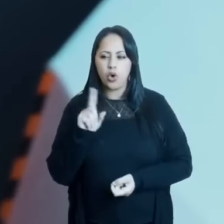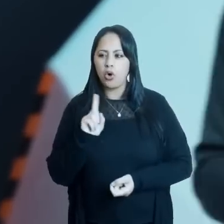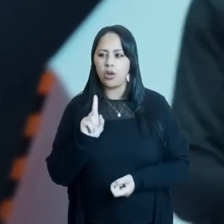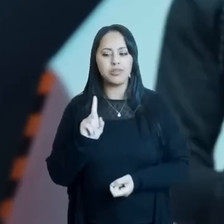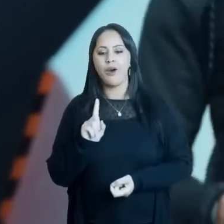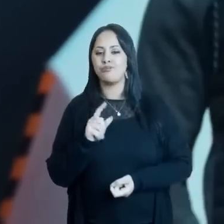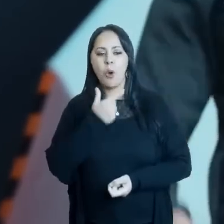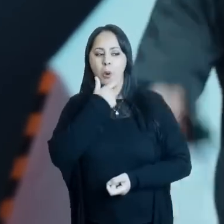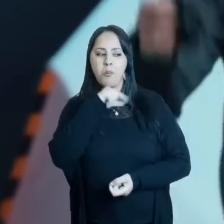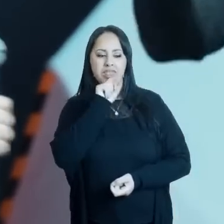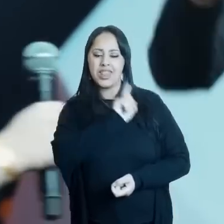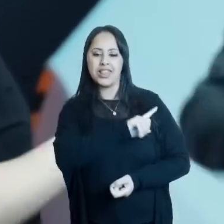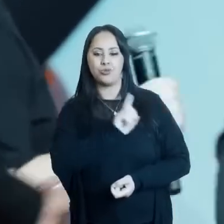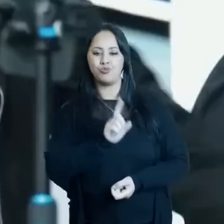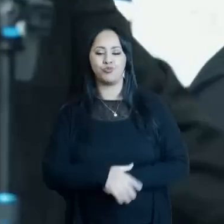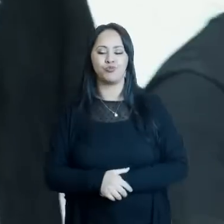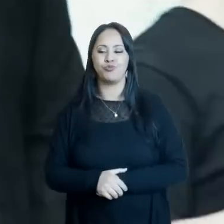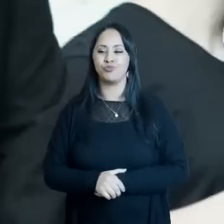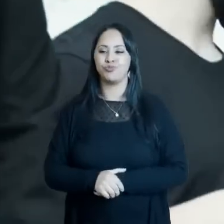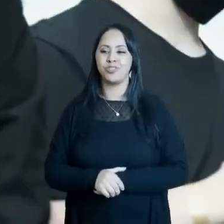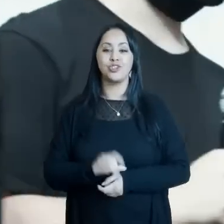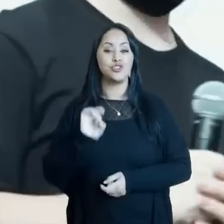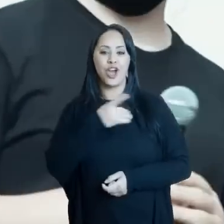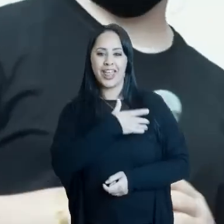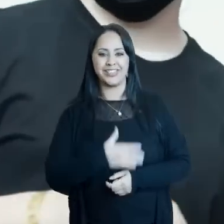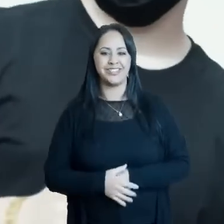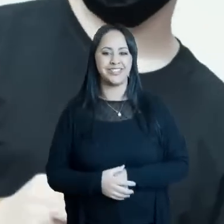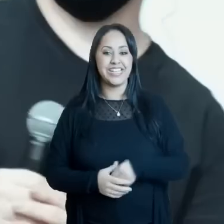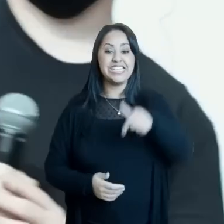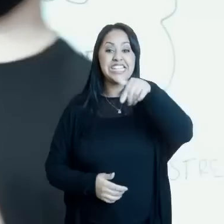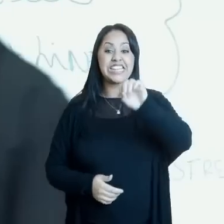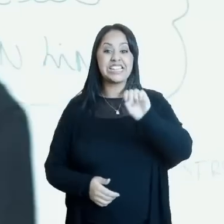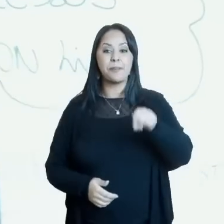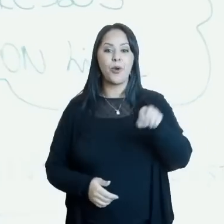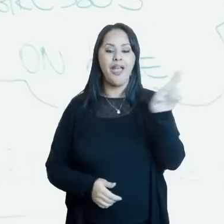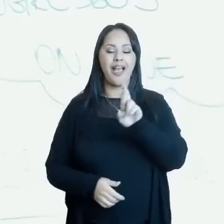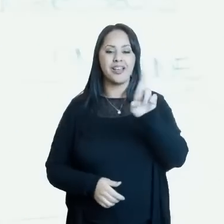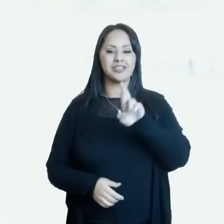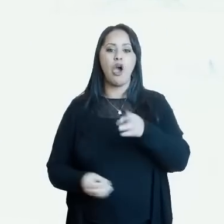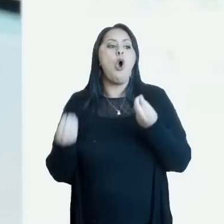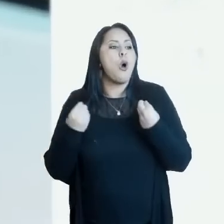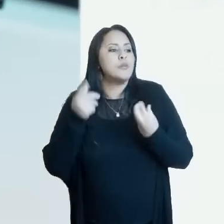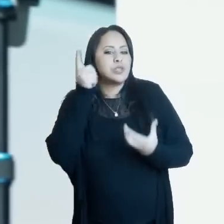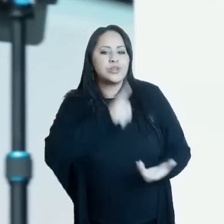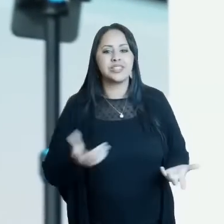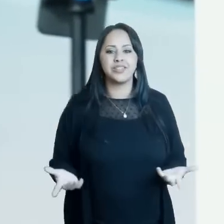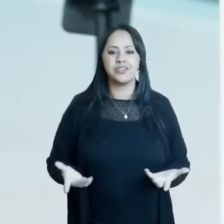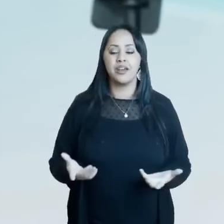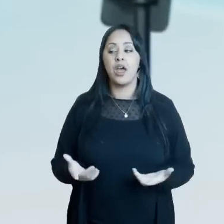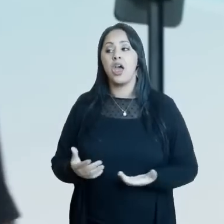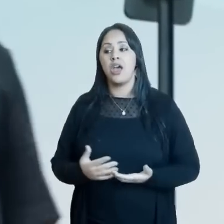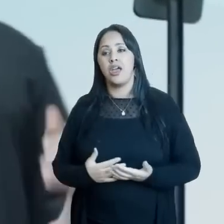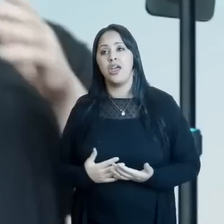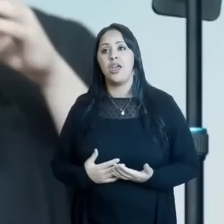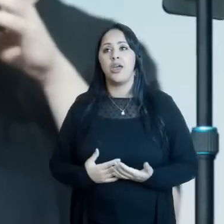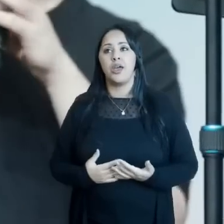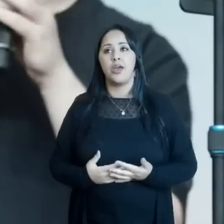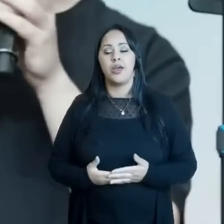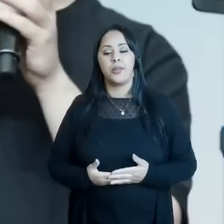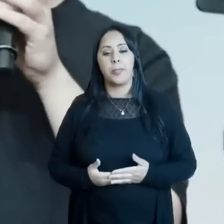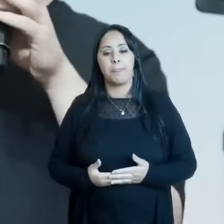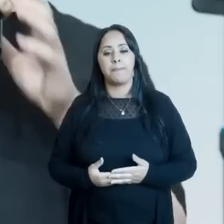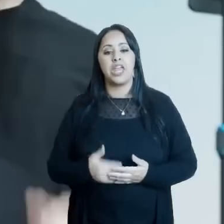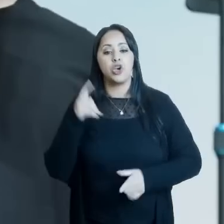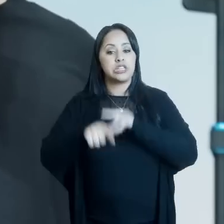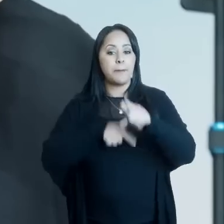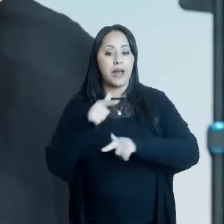Pode ir. É só isso. É, como que você conseguiu dinheiro para você fazer parte do Iluminado? Não, então, consegui o dinheiro foi